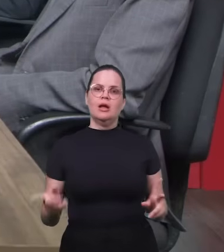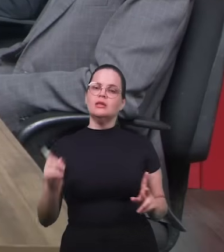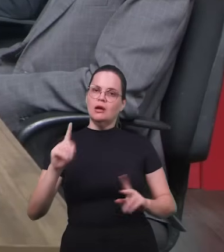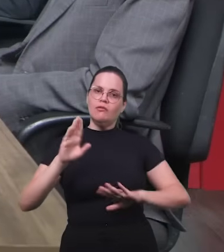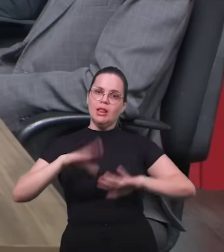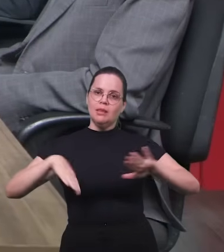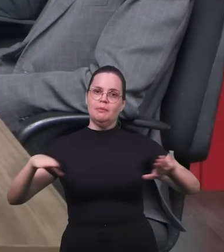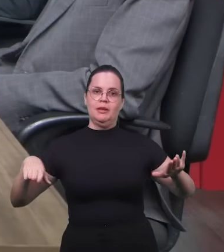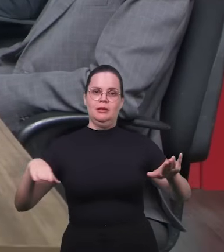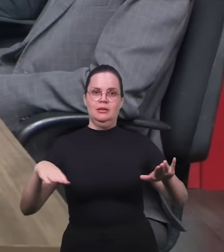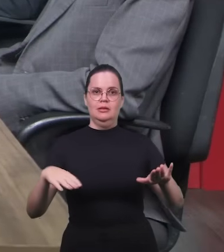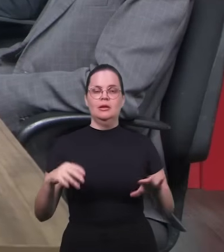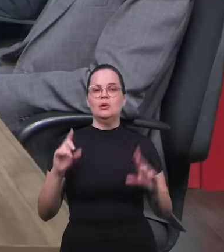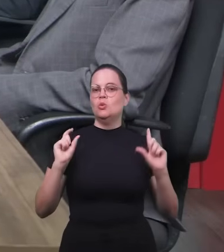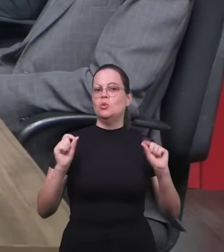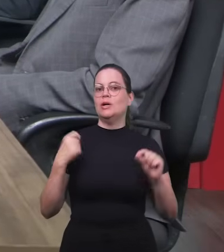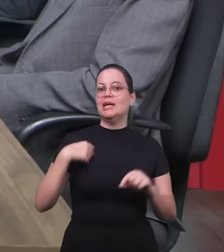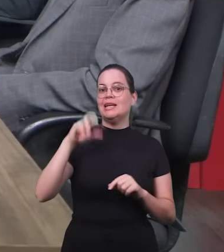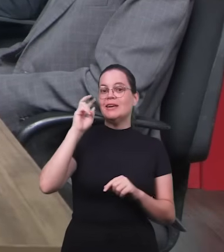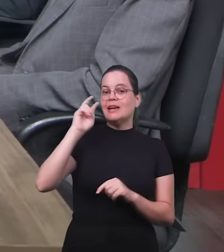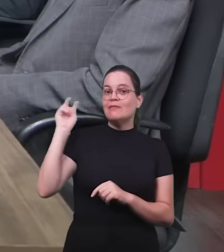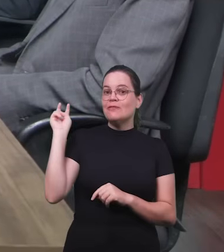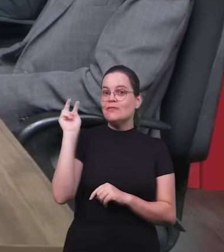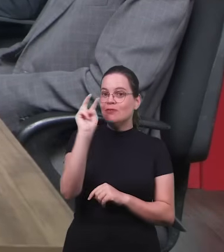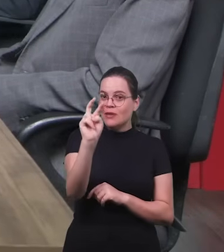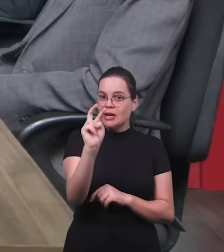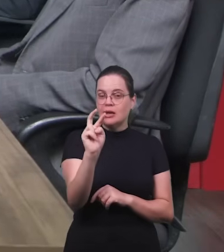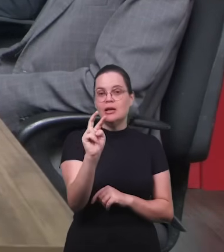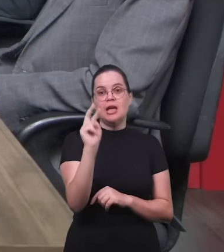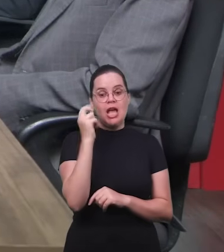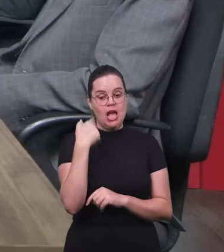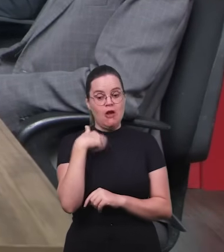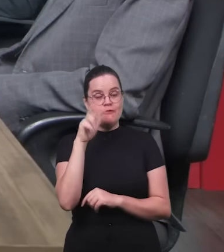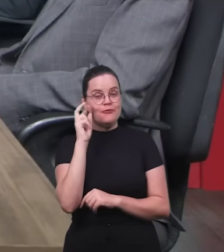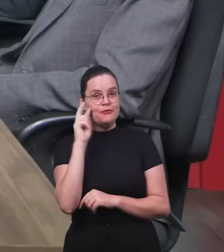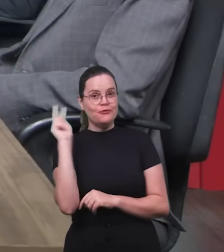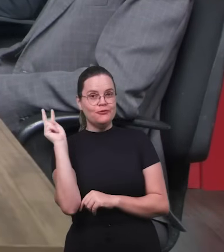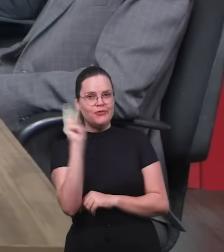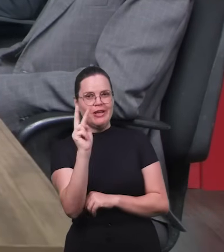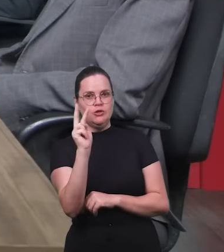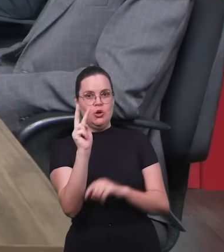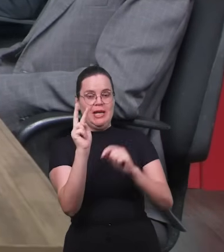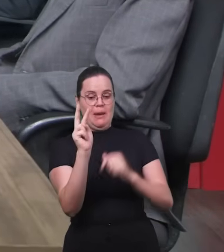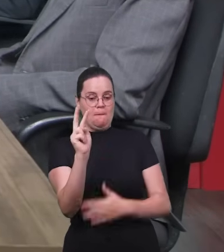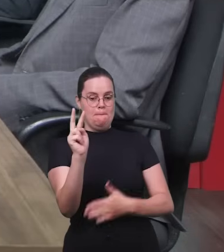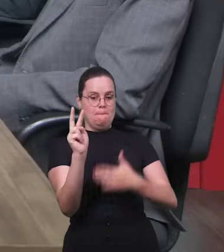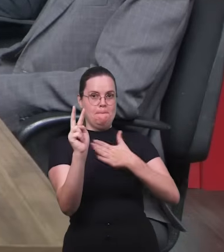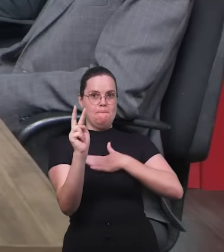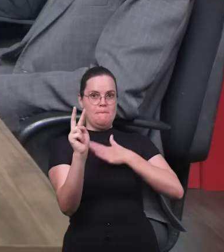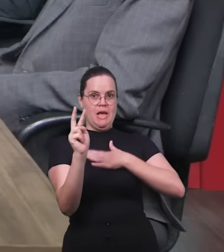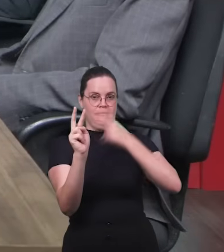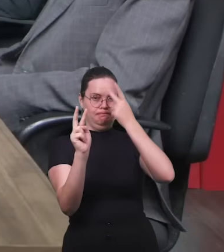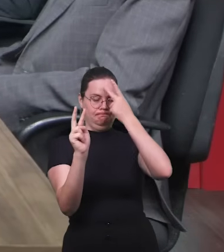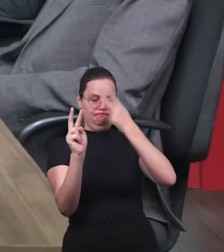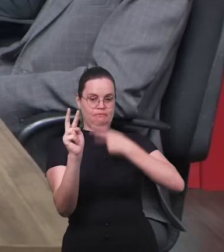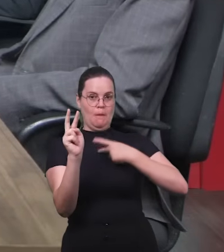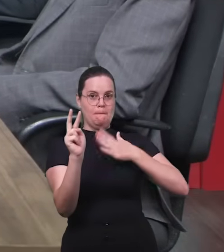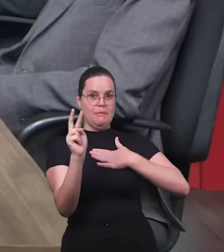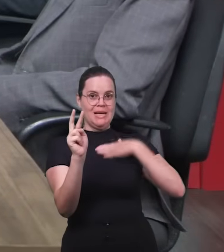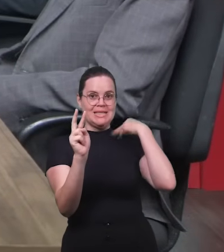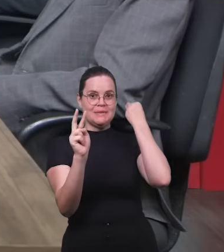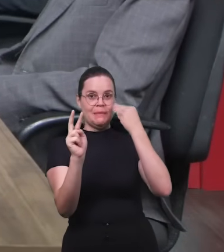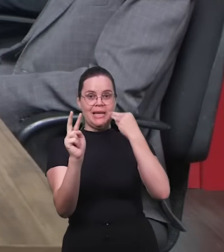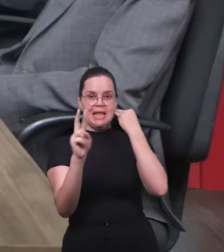é ver e fazer a cognição com base naquilo que eu entendo, com aquilo que é o meu conhecimento. Esse